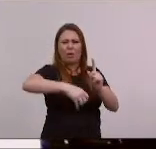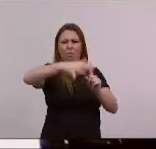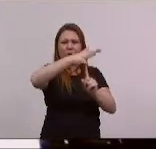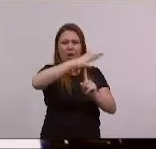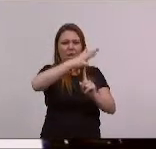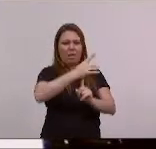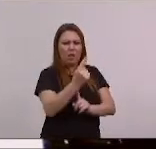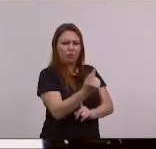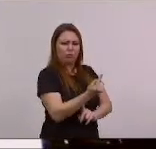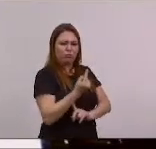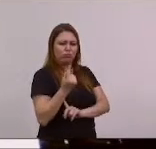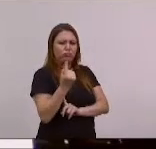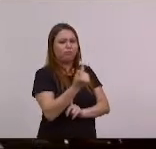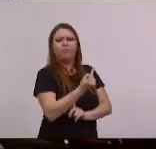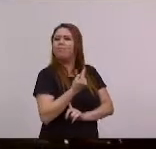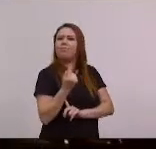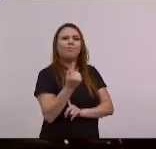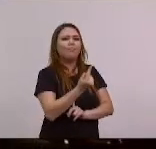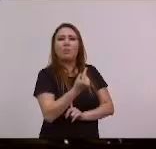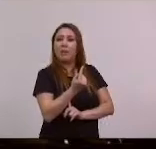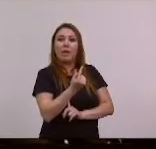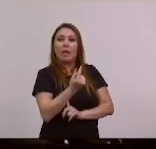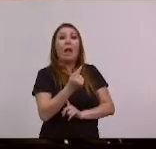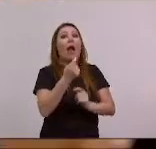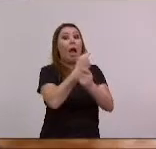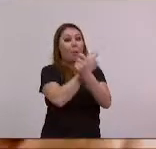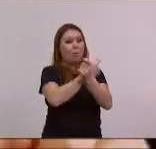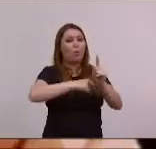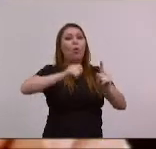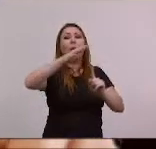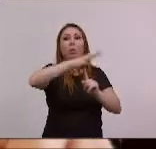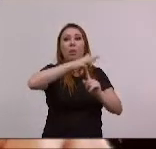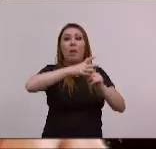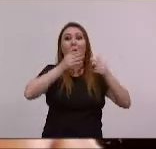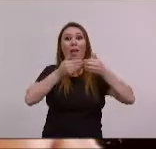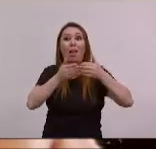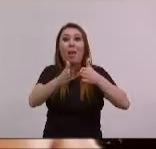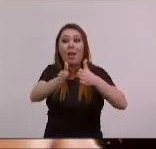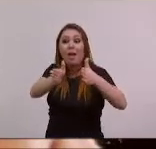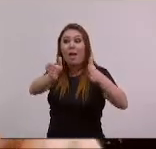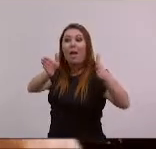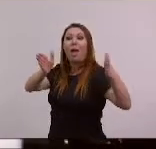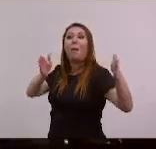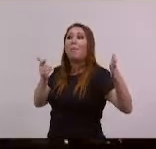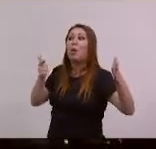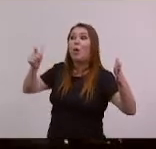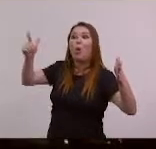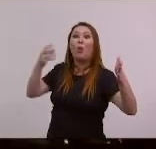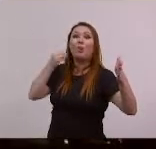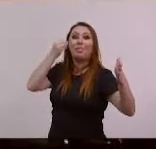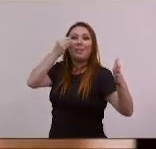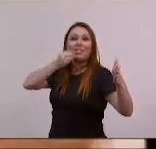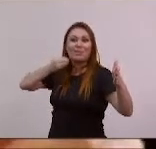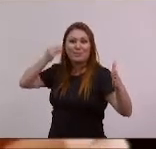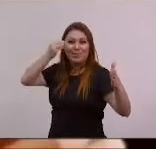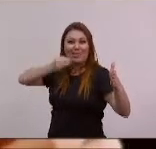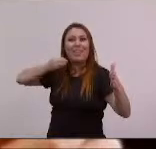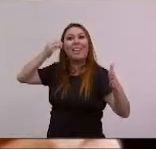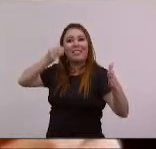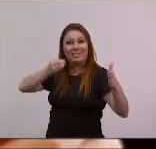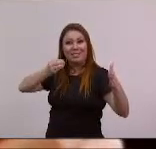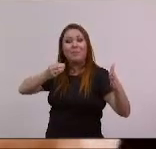mesma. Ela se abre para outras experiências e que há outros